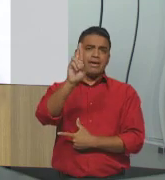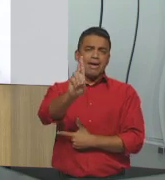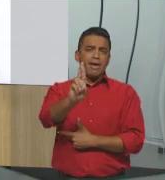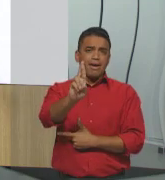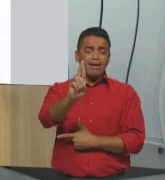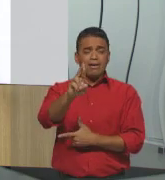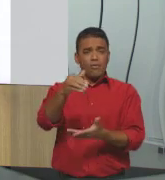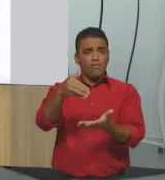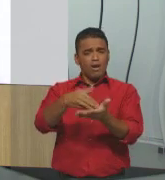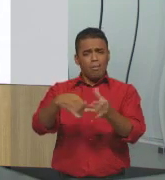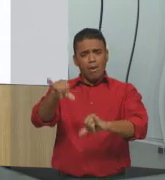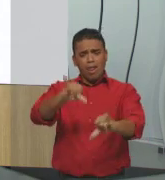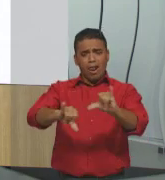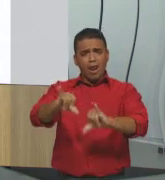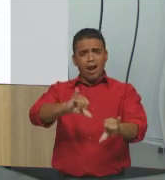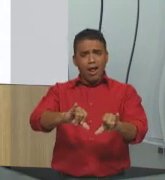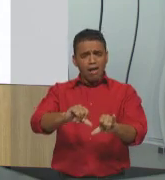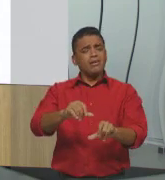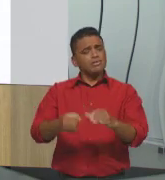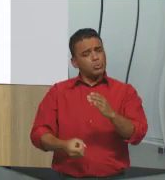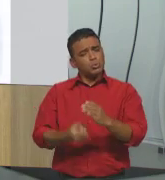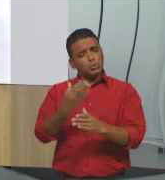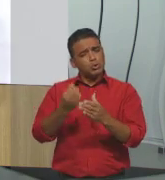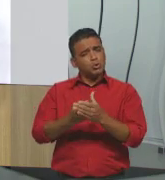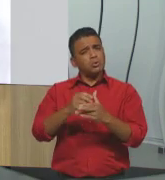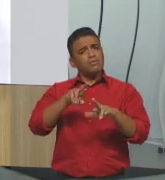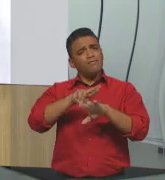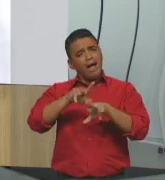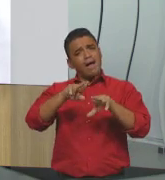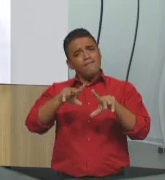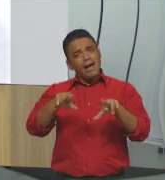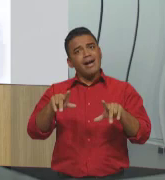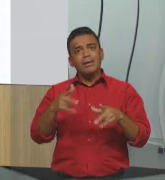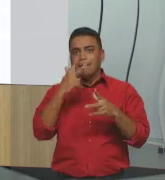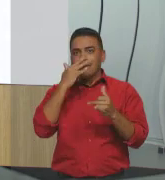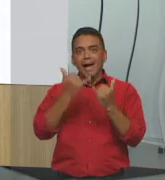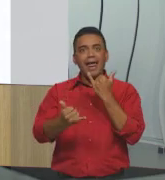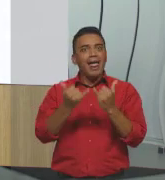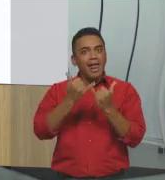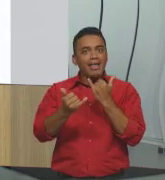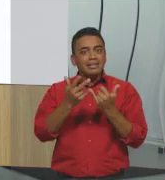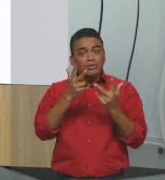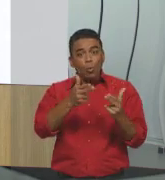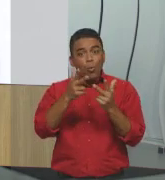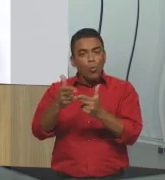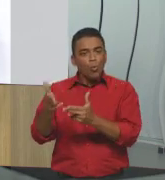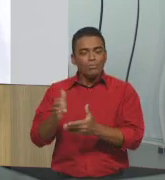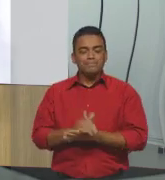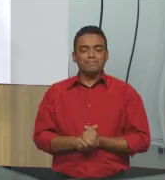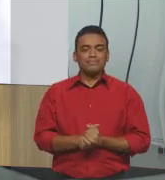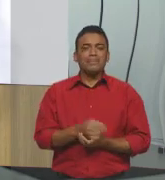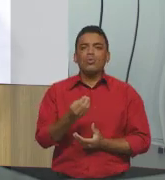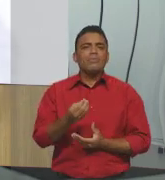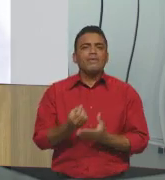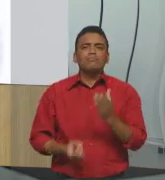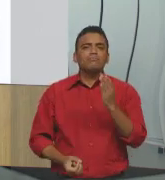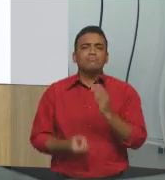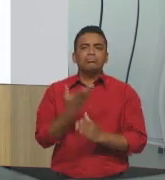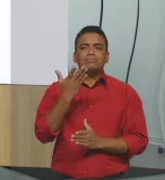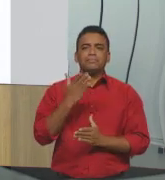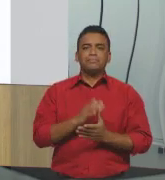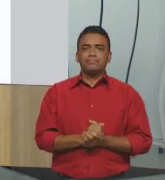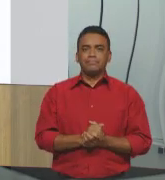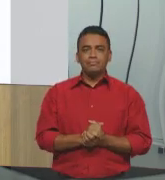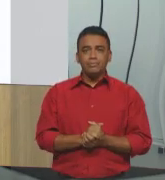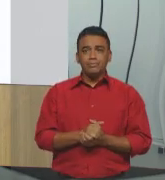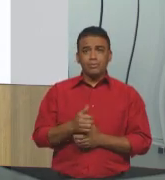cópias idênticas desse fragmento. Vamos ver aqui então. como que vai acontecer? Esse primeiro aqui